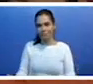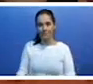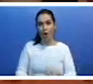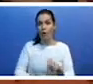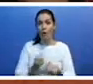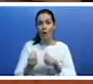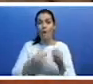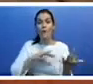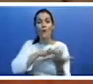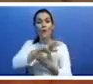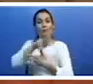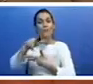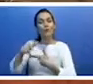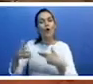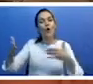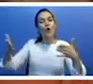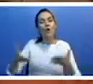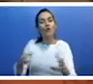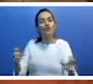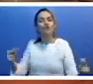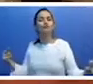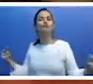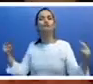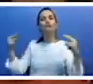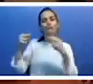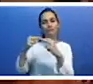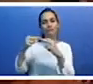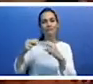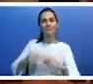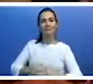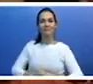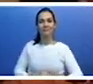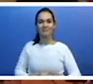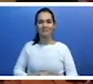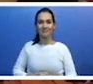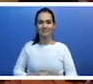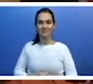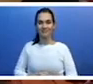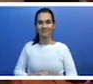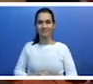o nosso mundo hoje está todo conectado.